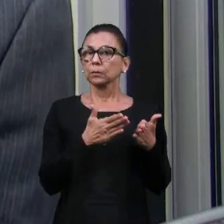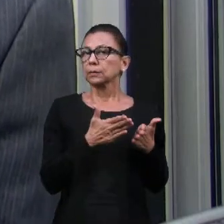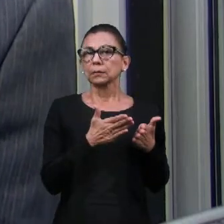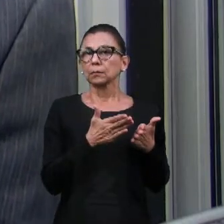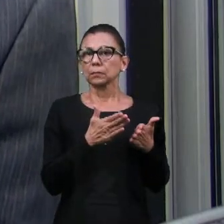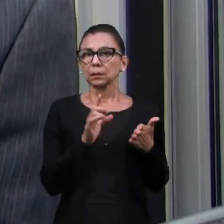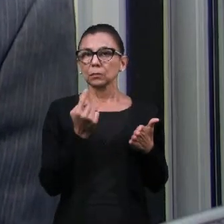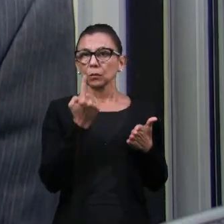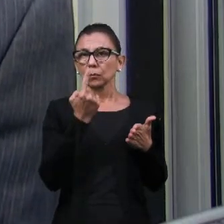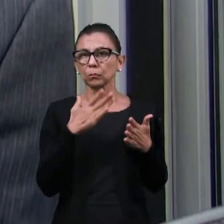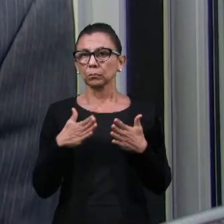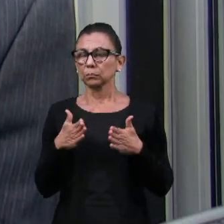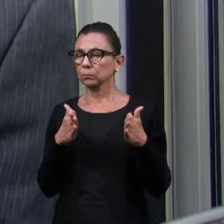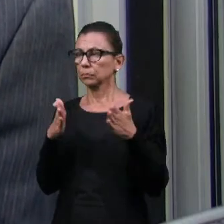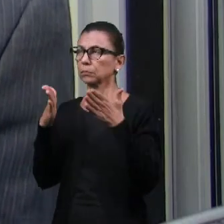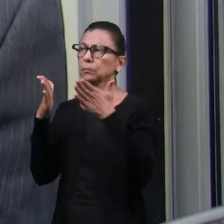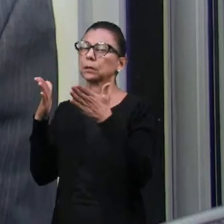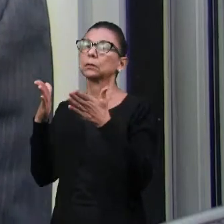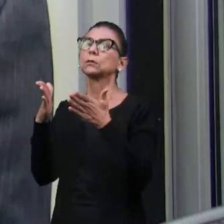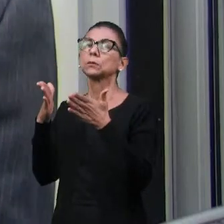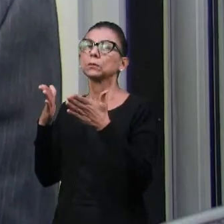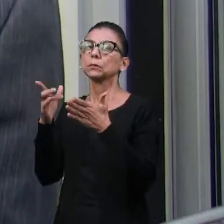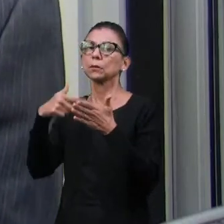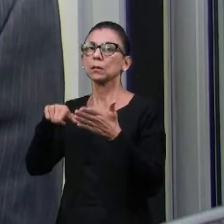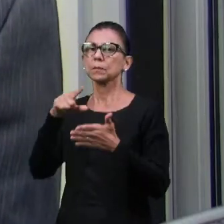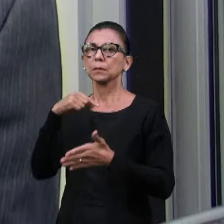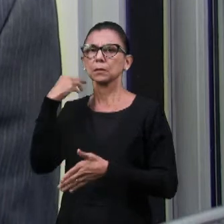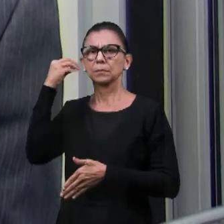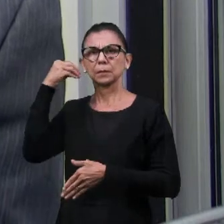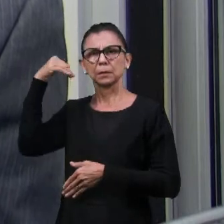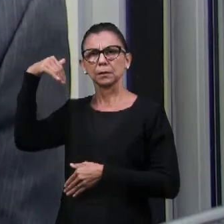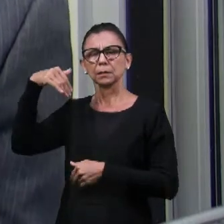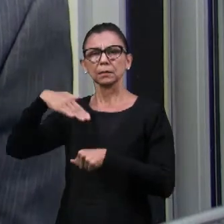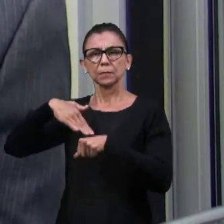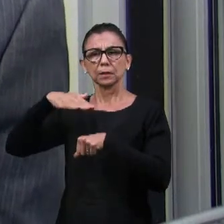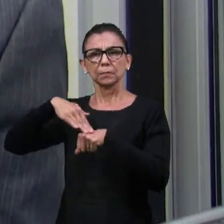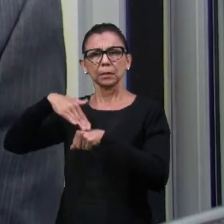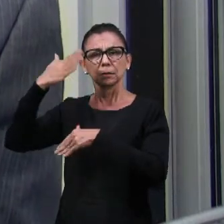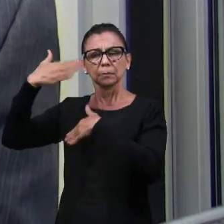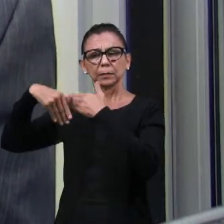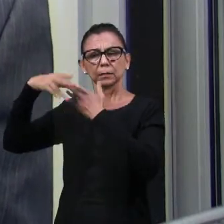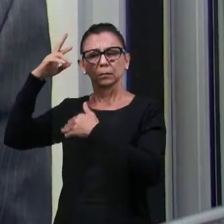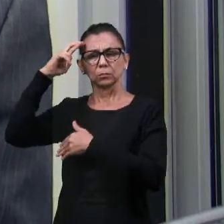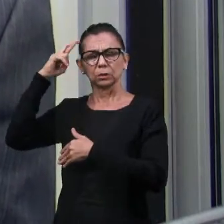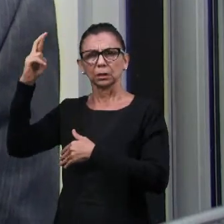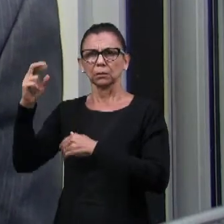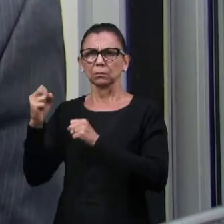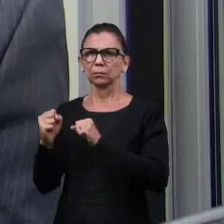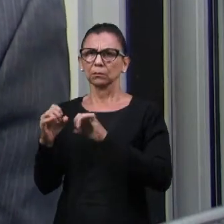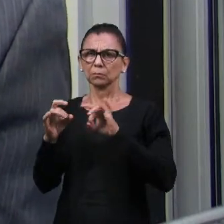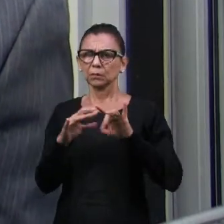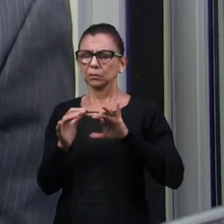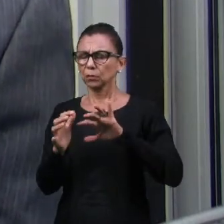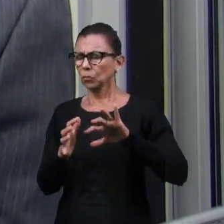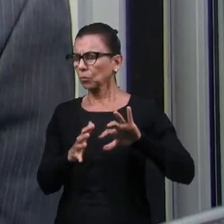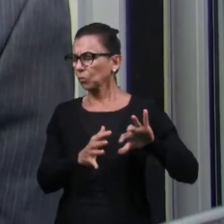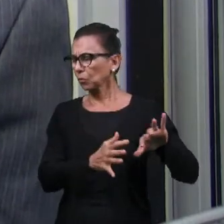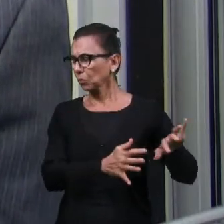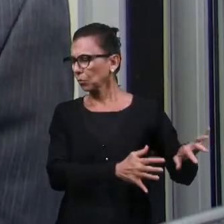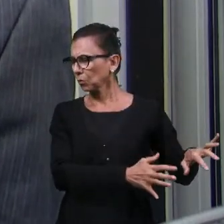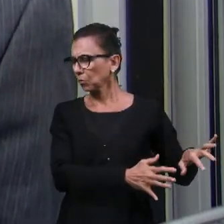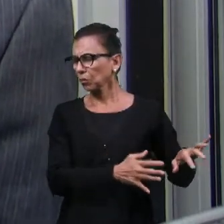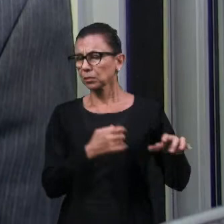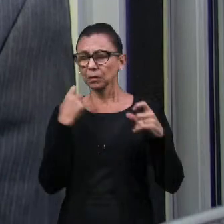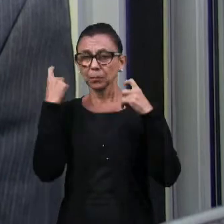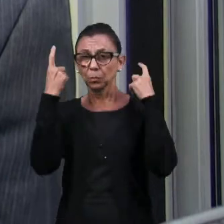nós precisamos cada vez mais ter a nossa experiência com o Senhor. Deixarmos muitas vezes de lado as